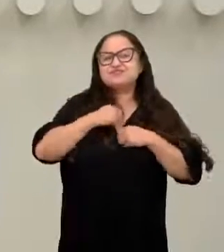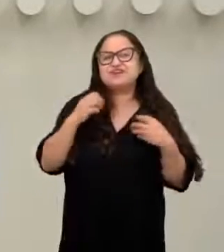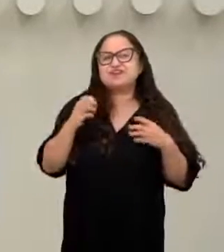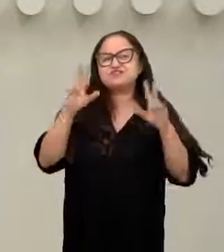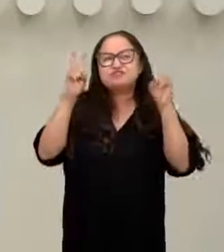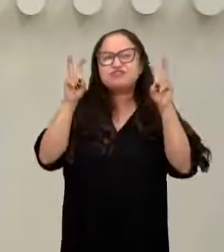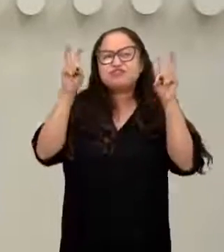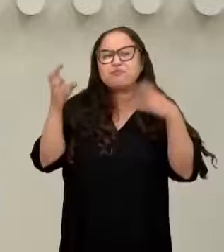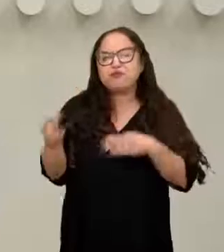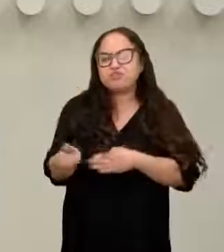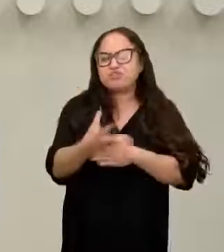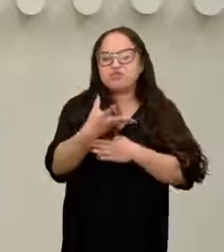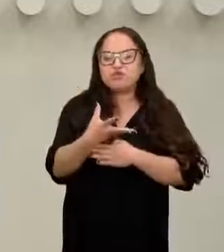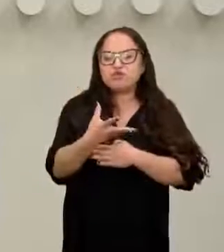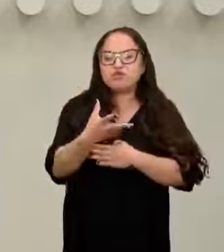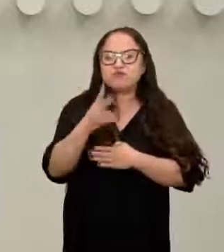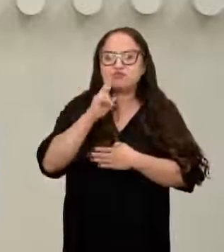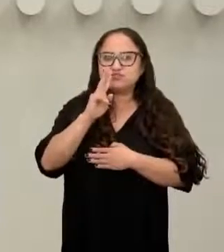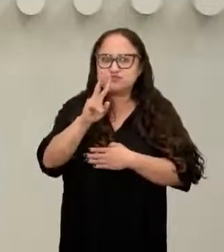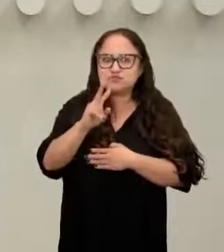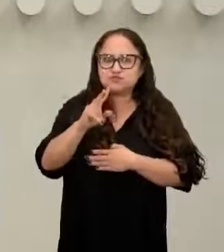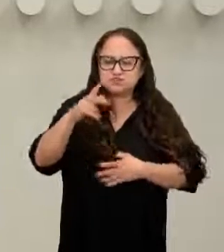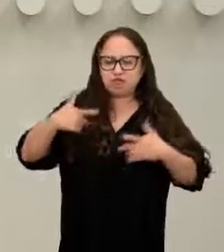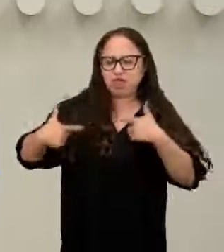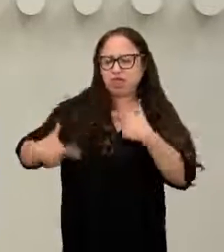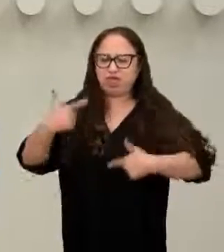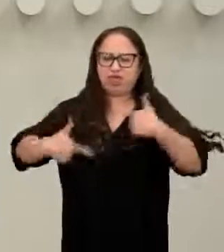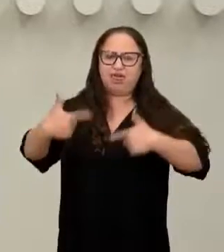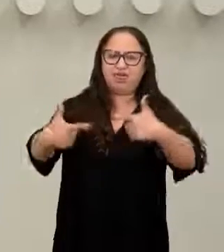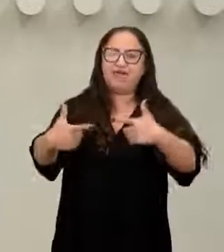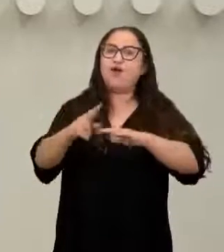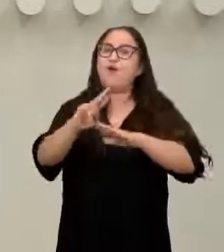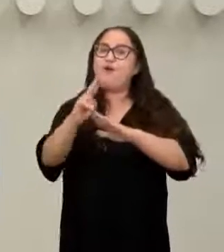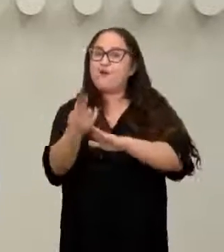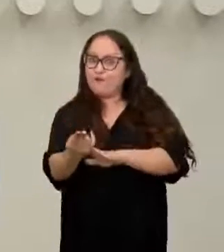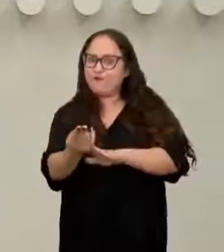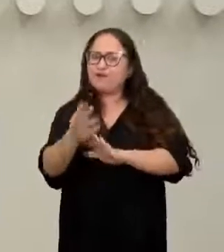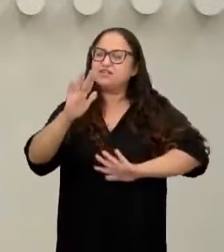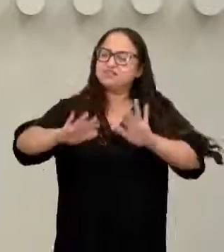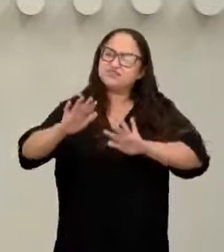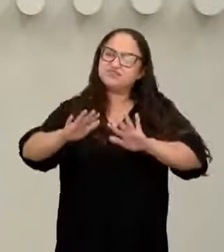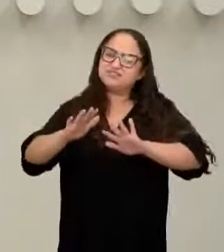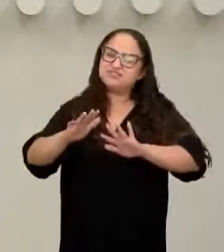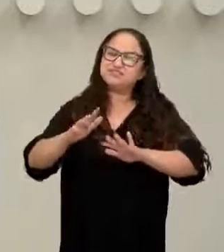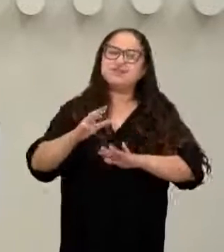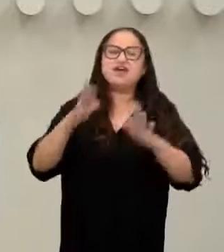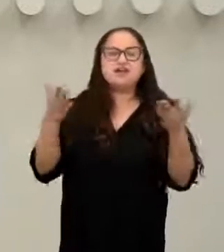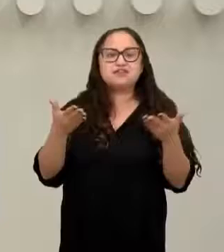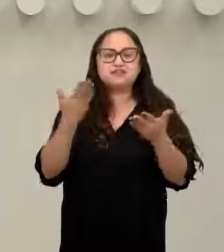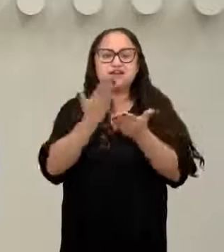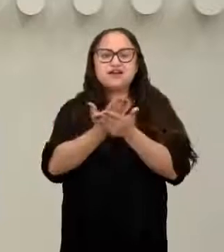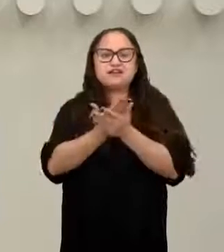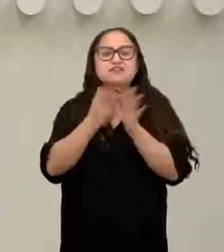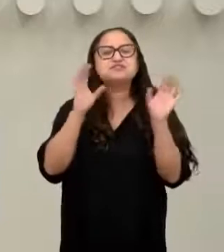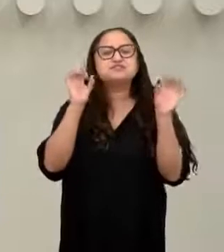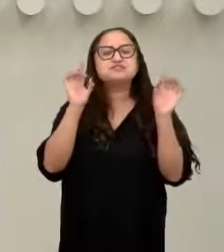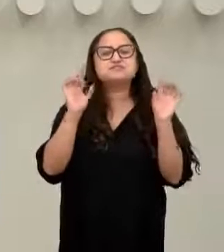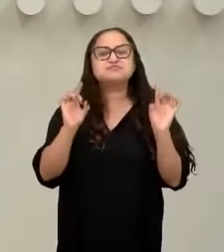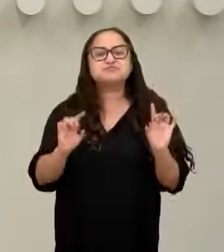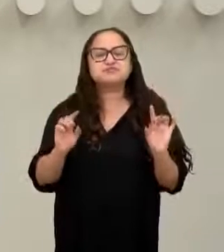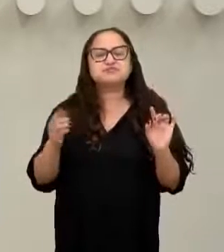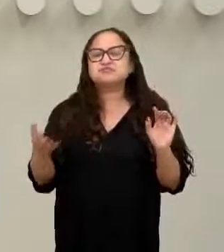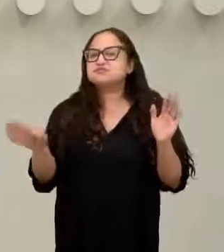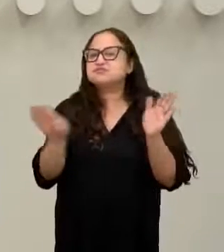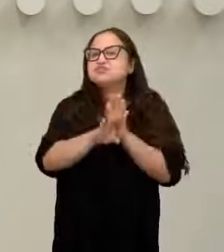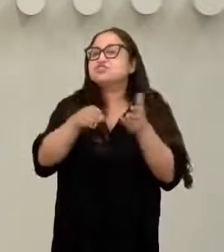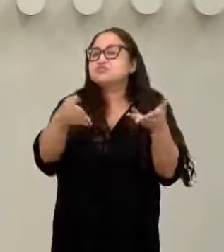de envolver vocês com temas polêmicos ou não tão polêmicos assim. E esta é uma aula especial para você que está